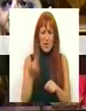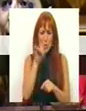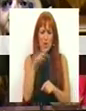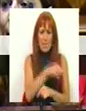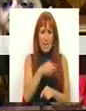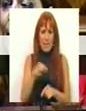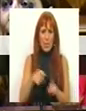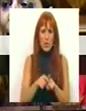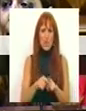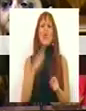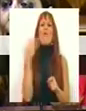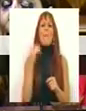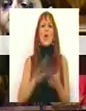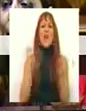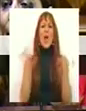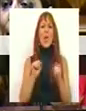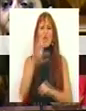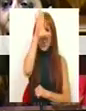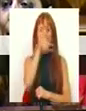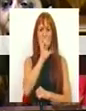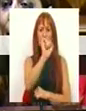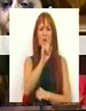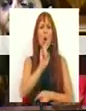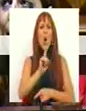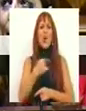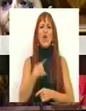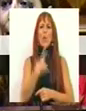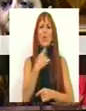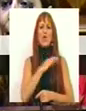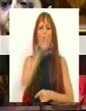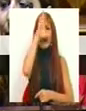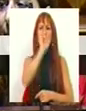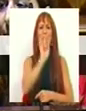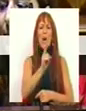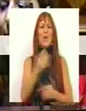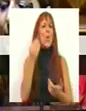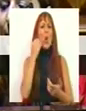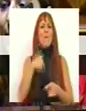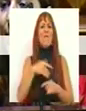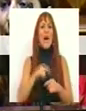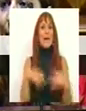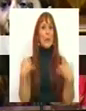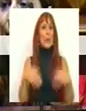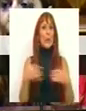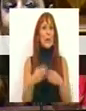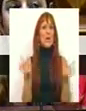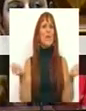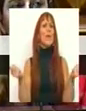das PPPs nos famosos acordos de governação, aquilo que eu lhe pergunto, Sr. Ministro, é como é que vai descalçar esta